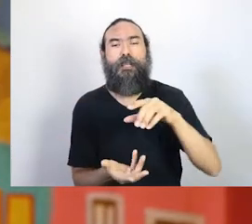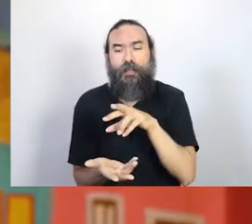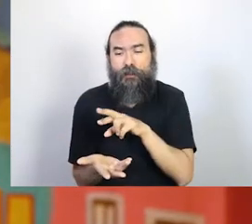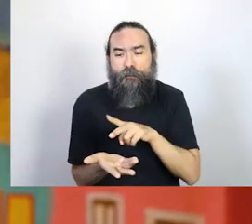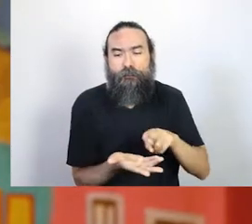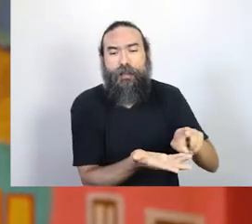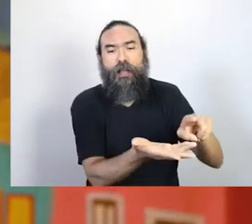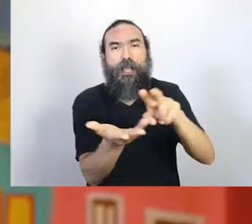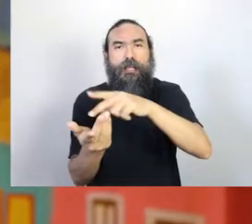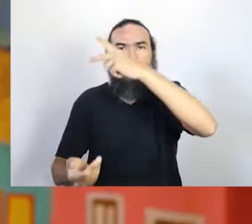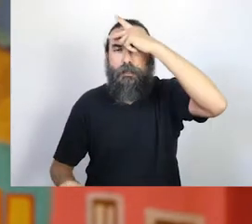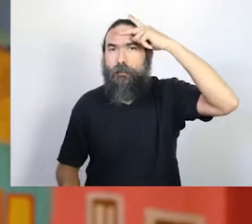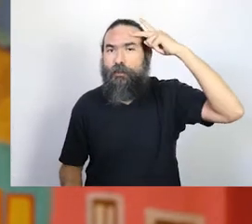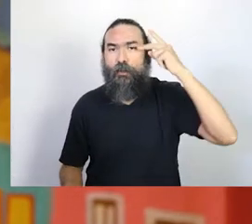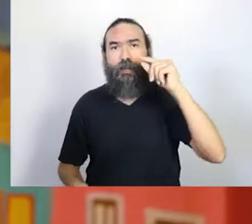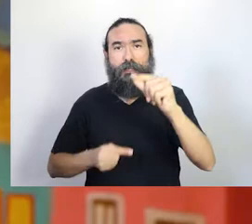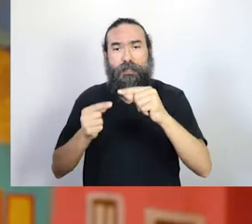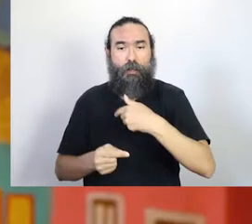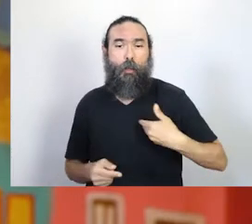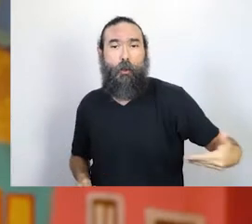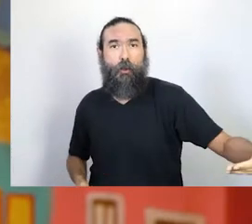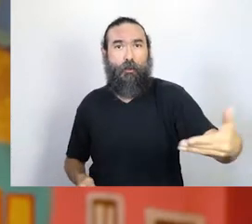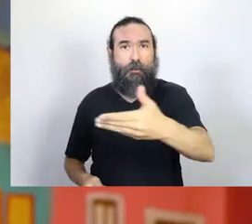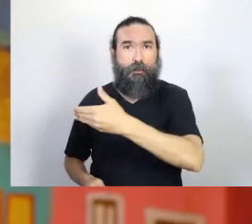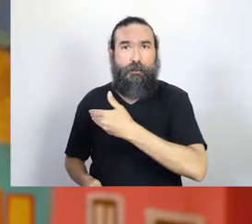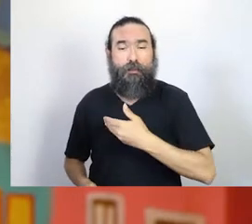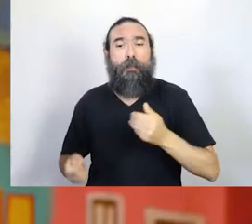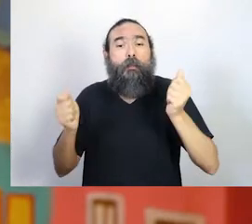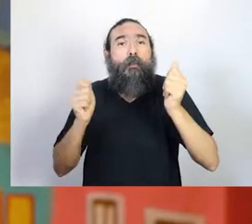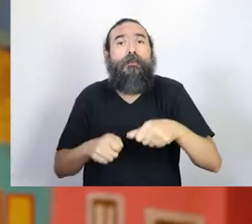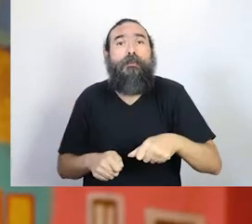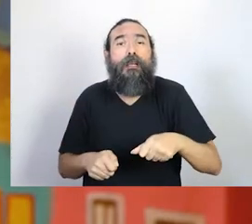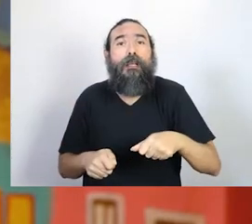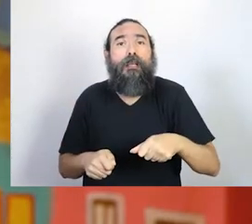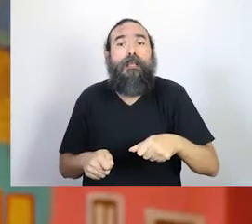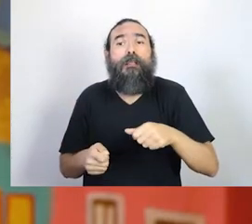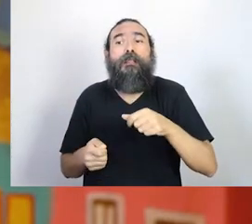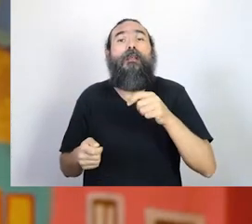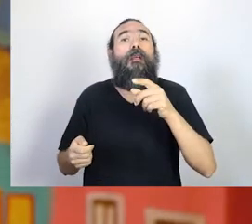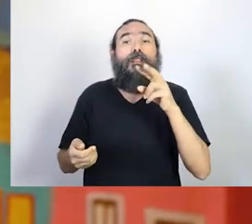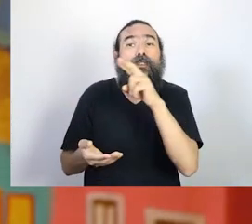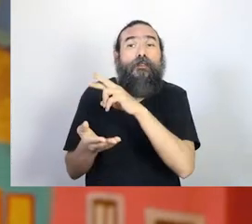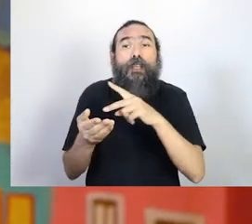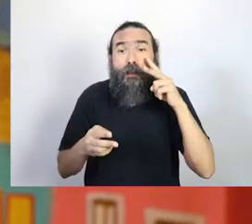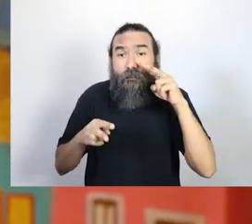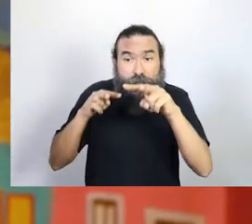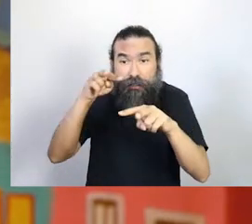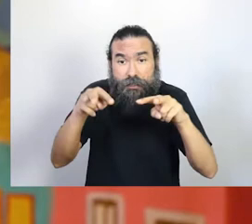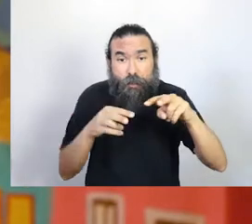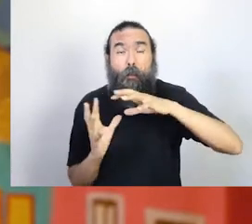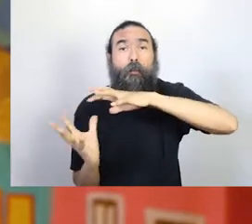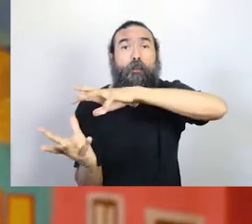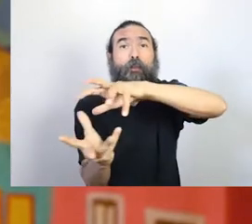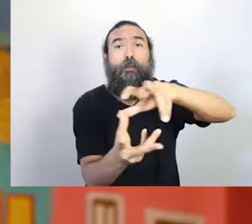diferenças e que nós humanos nos identificamos com várias possibilidades de interpretar o mundo, de entender o